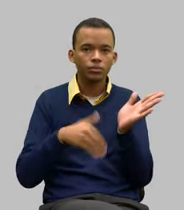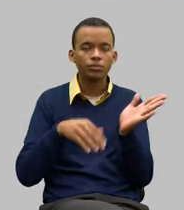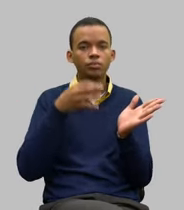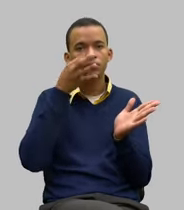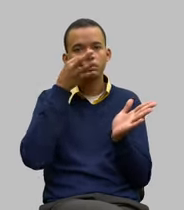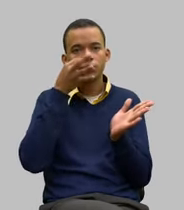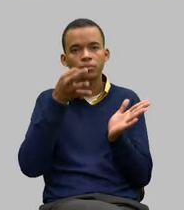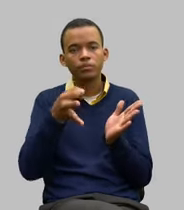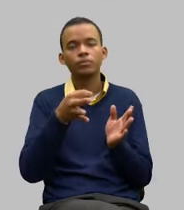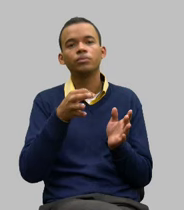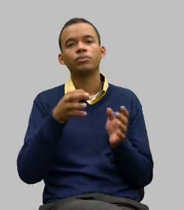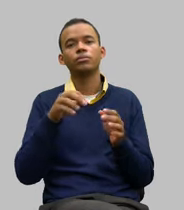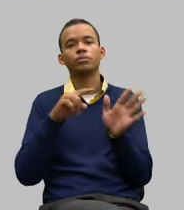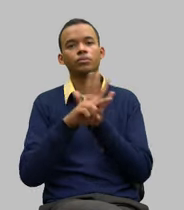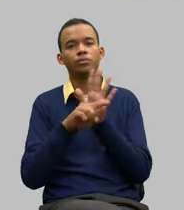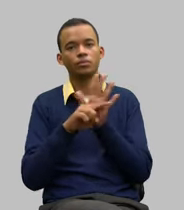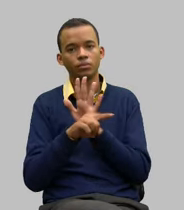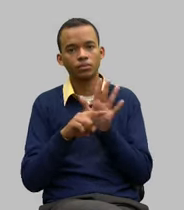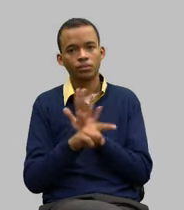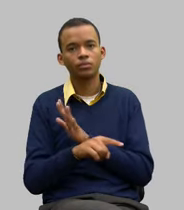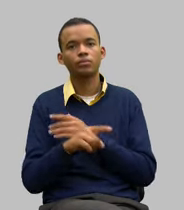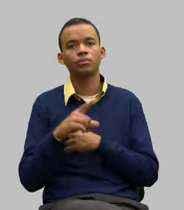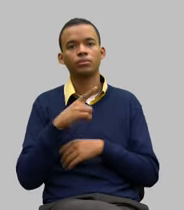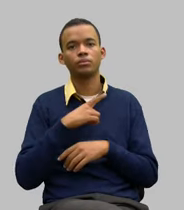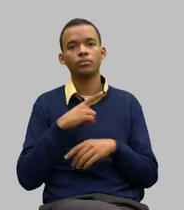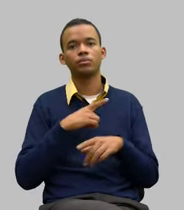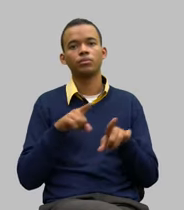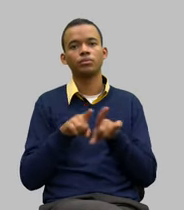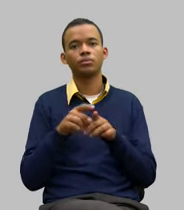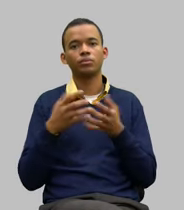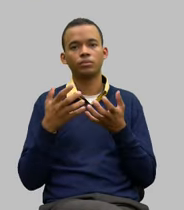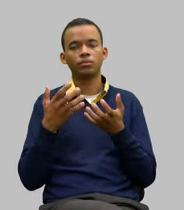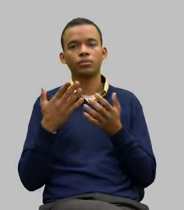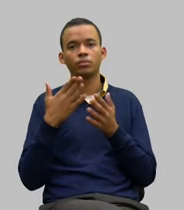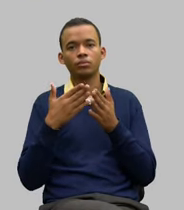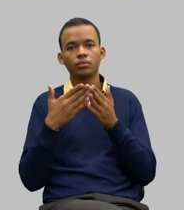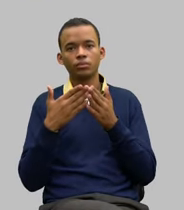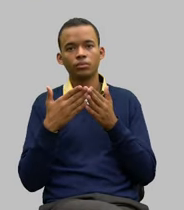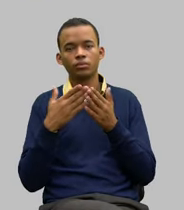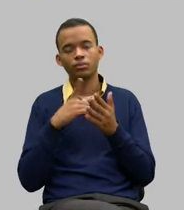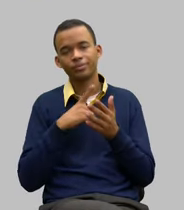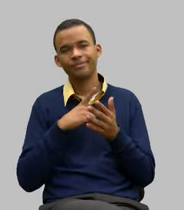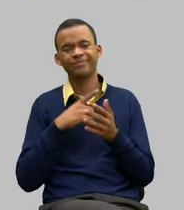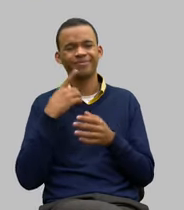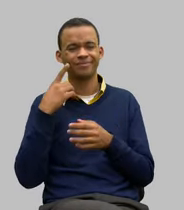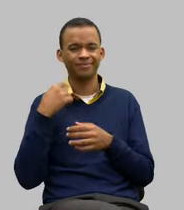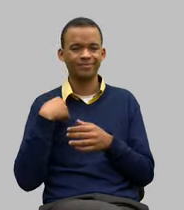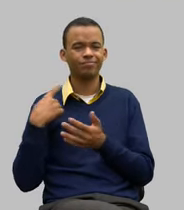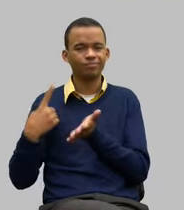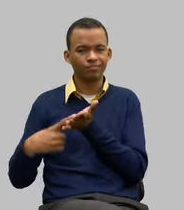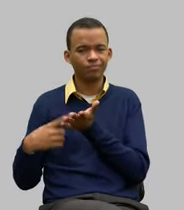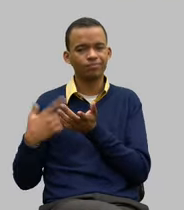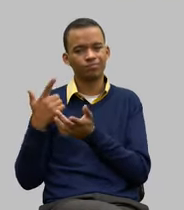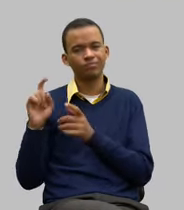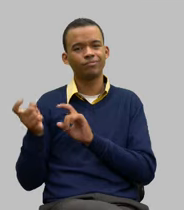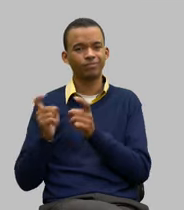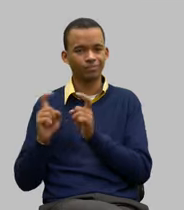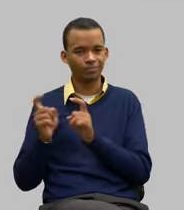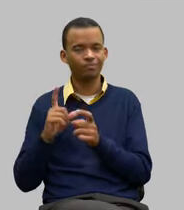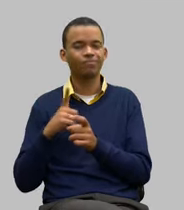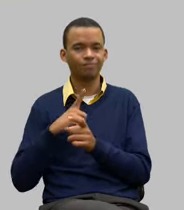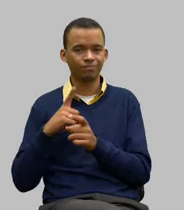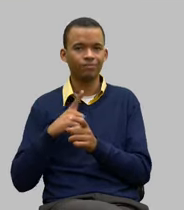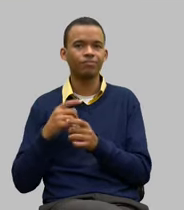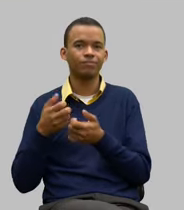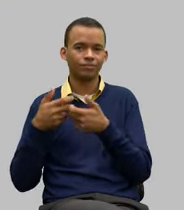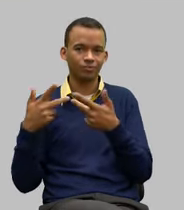equipe eu vou ter que me ausentar tem mais duas agendas antes do almoço ainda eh almoço aqui a gente